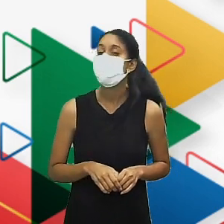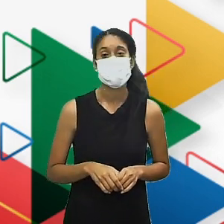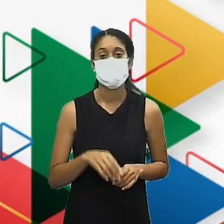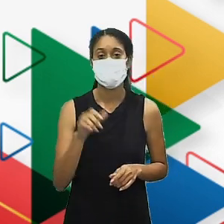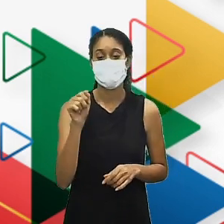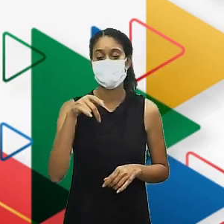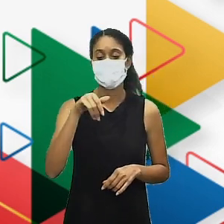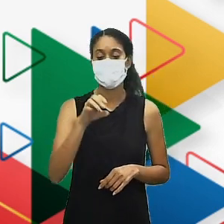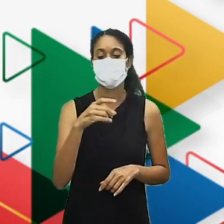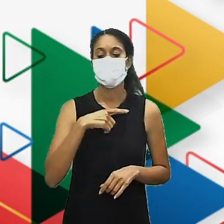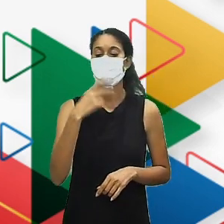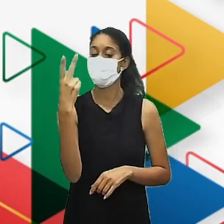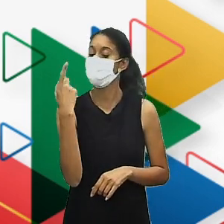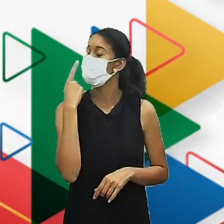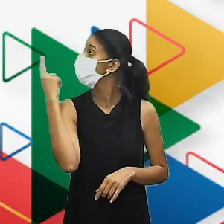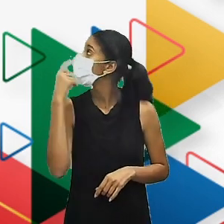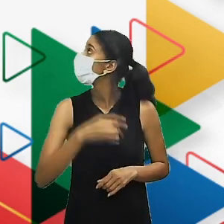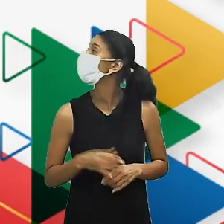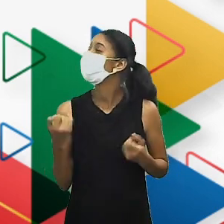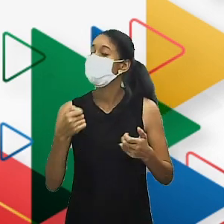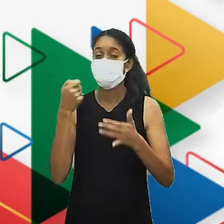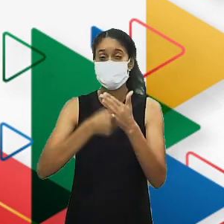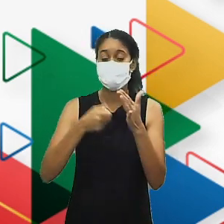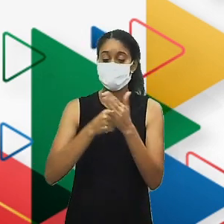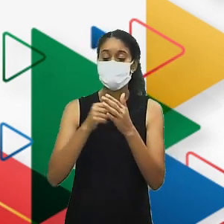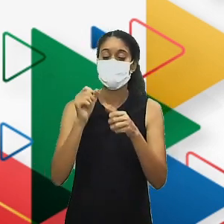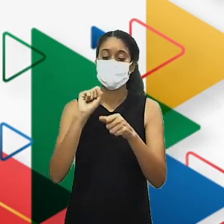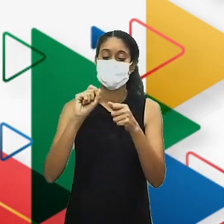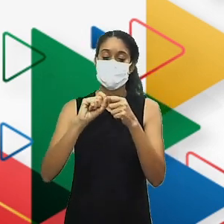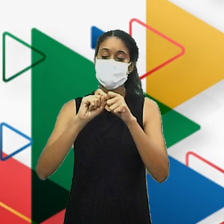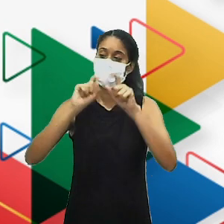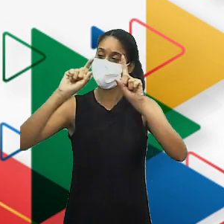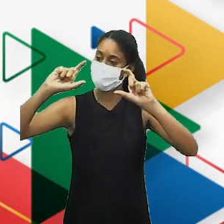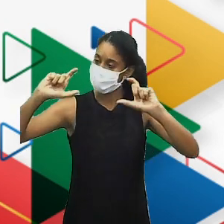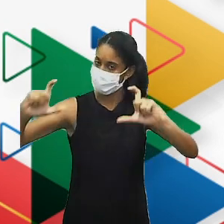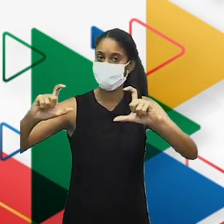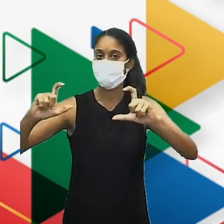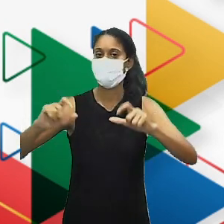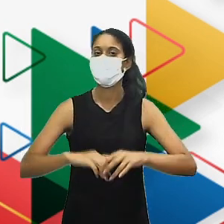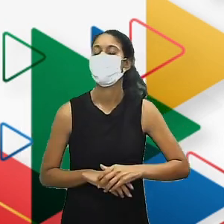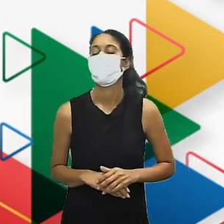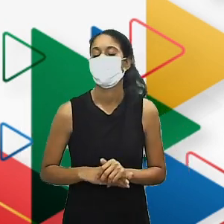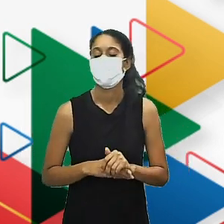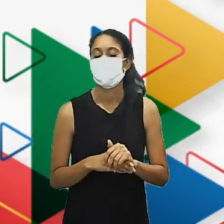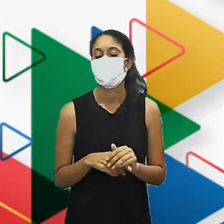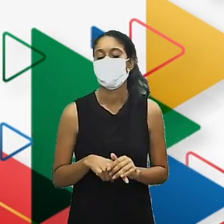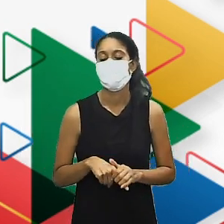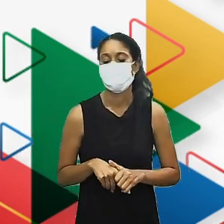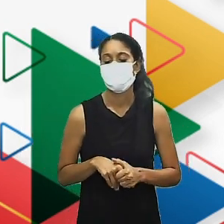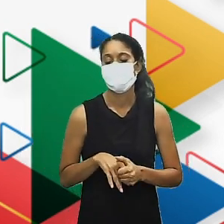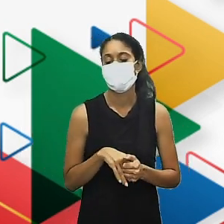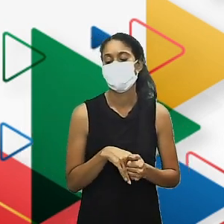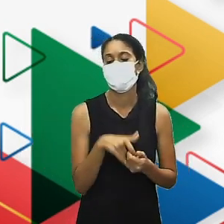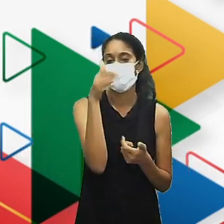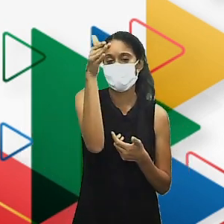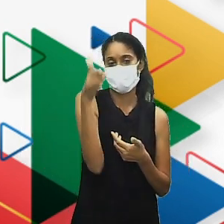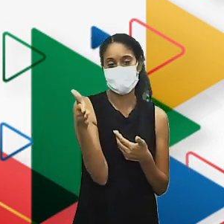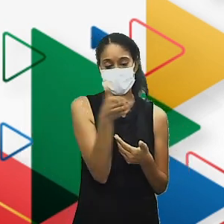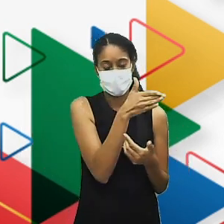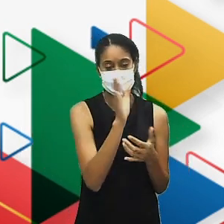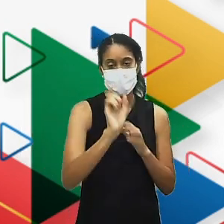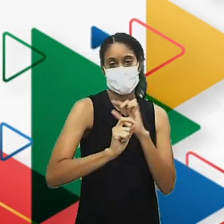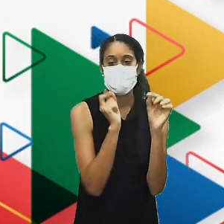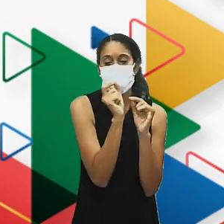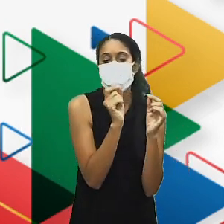tá vendo? Então eu tenho que obrigatoriamente ter o parênteses aqui. Então se eu dividir aqui no meio do parênteses, esse